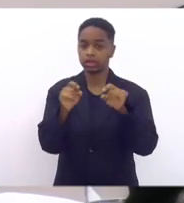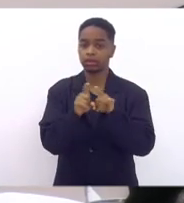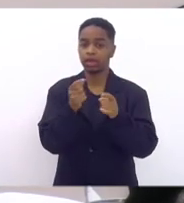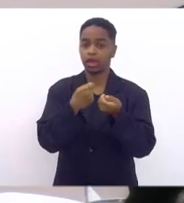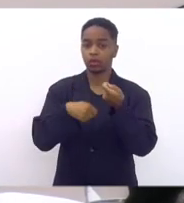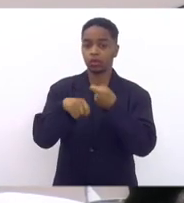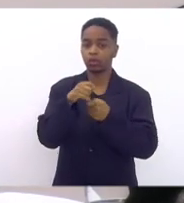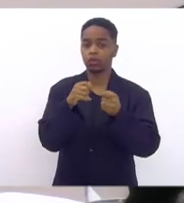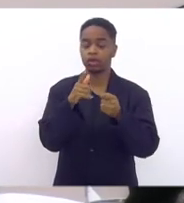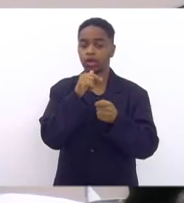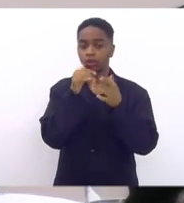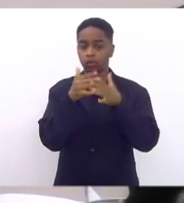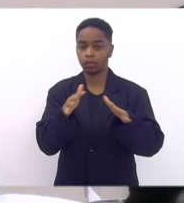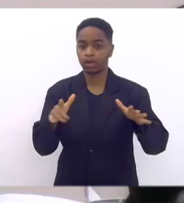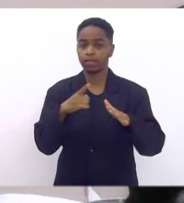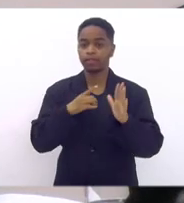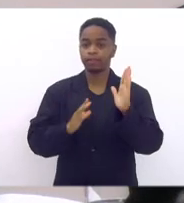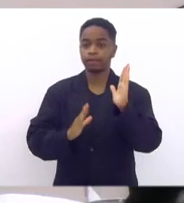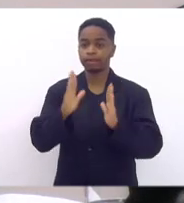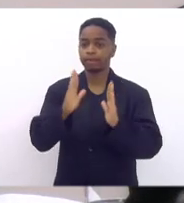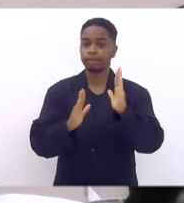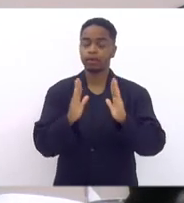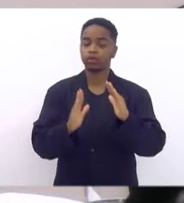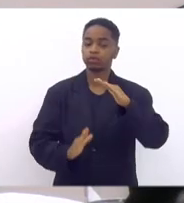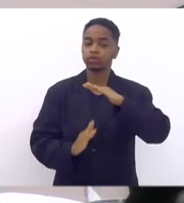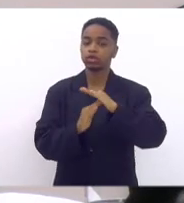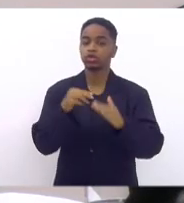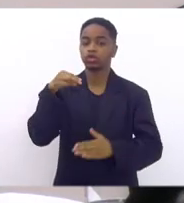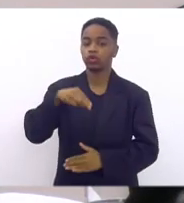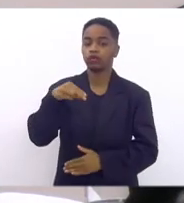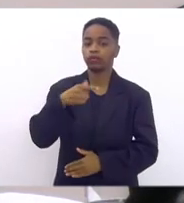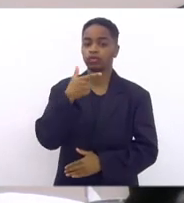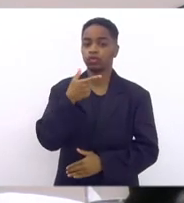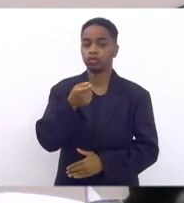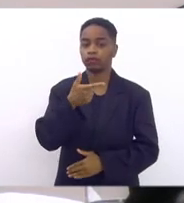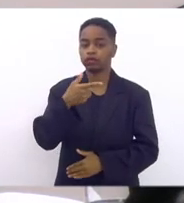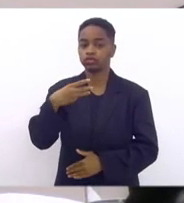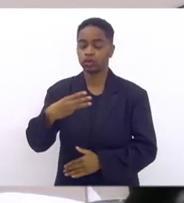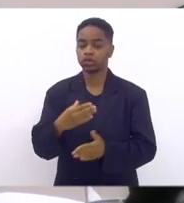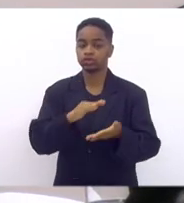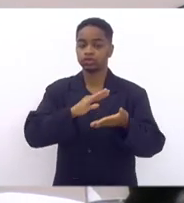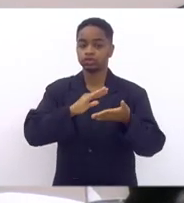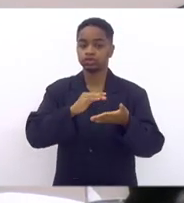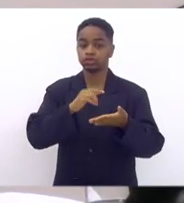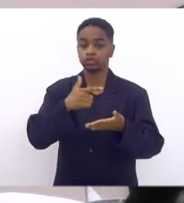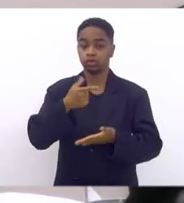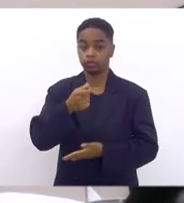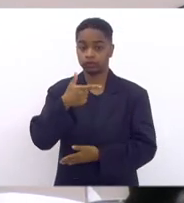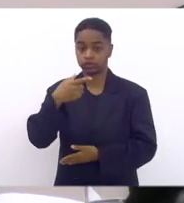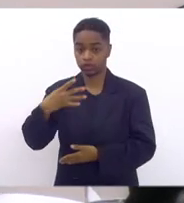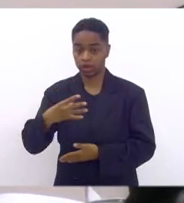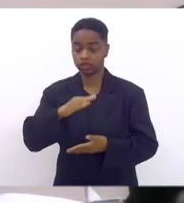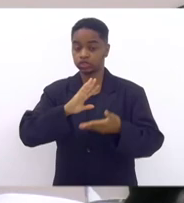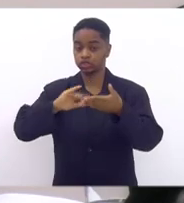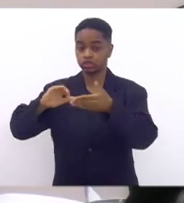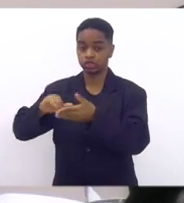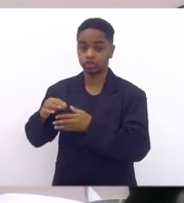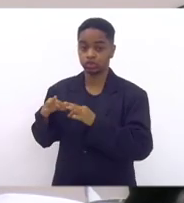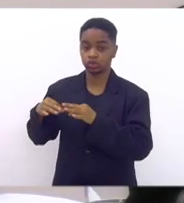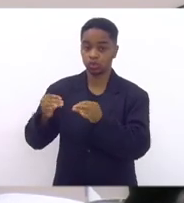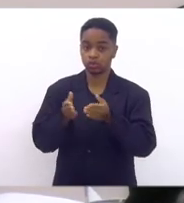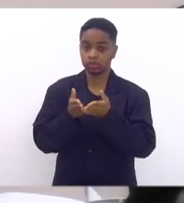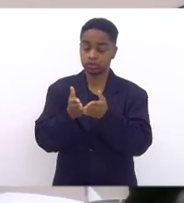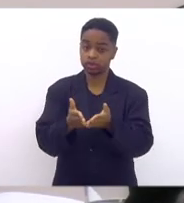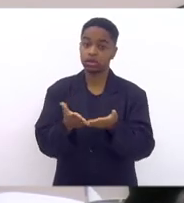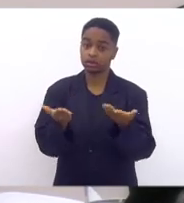prazo de novembro de 2024 para retirada de todas as carcaças ou seja daqui um ano